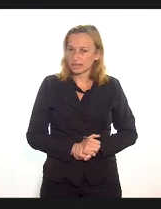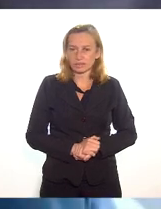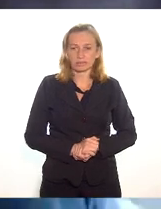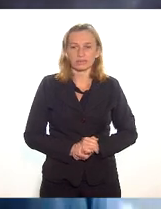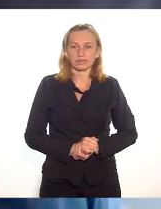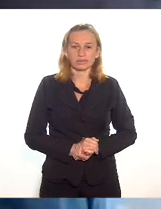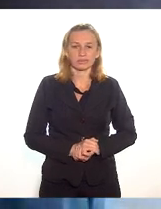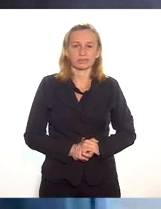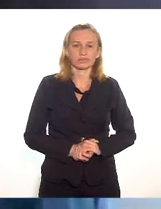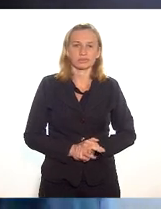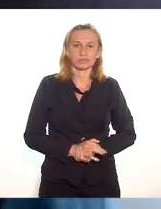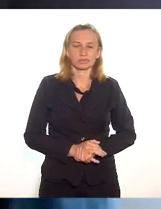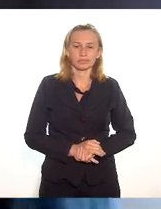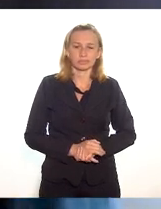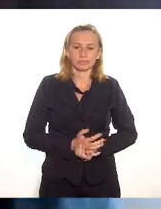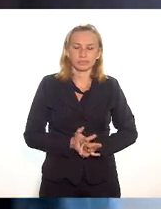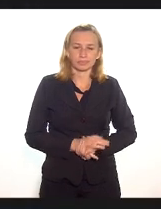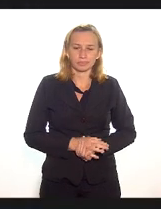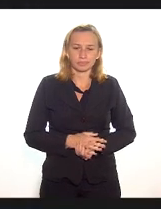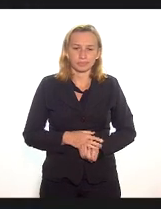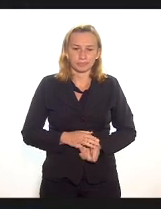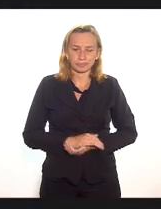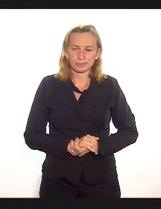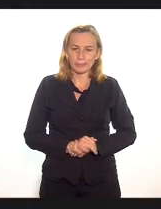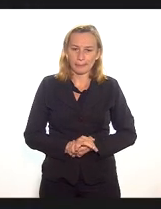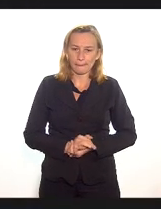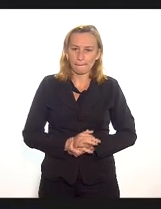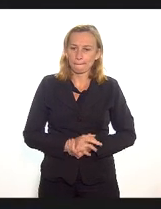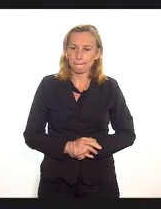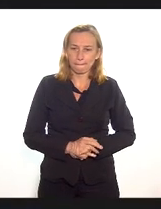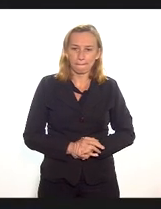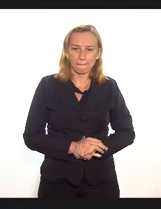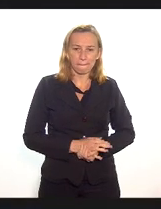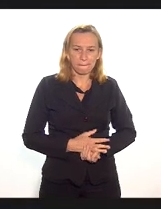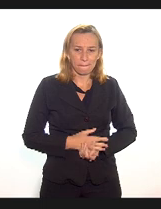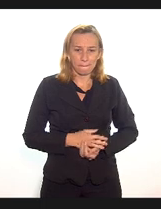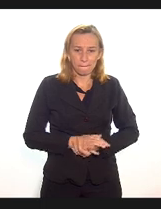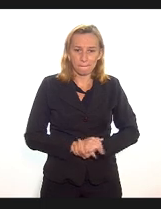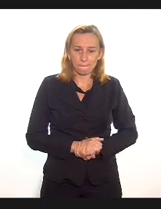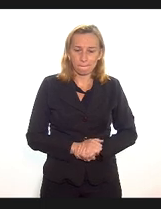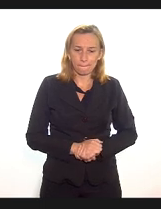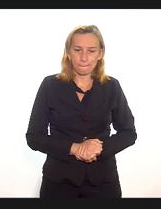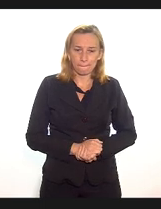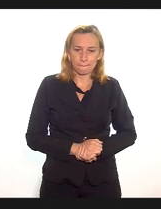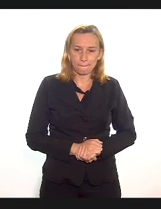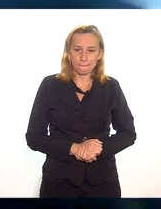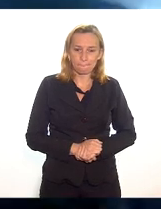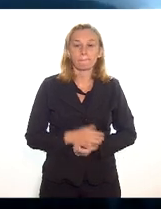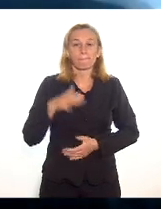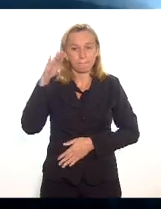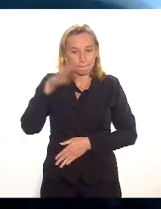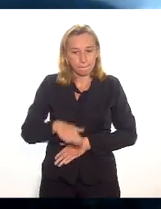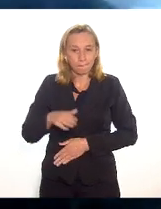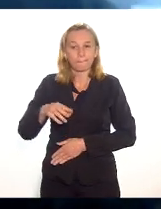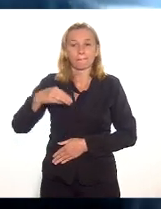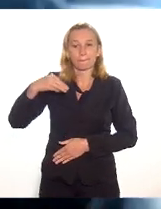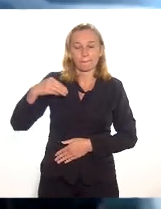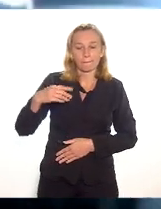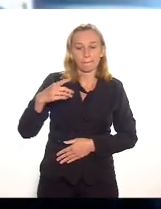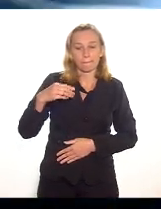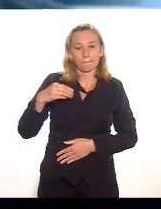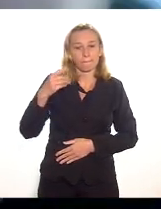presidente. Espera aí, deixa eu desligar tudo aqui. Boa tarde, presidente,